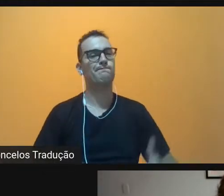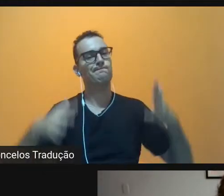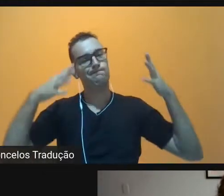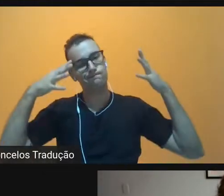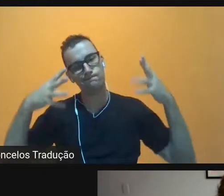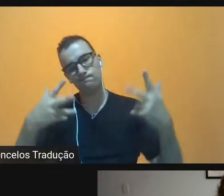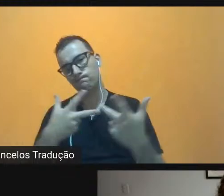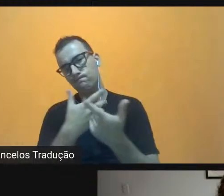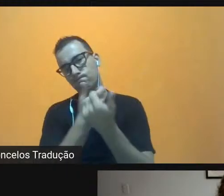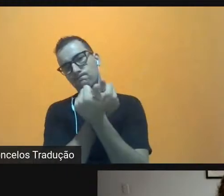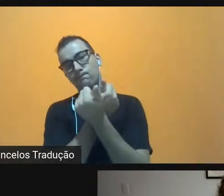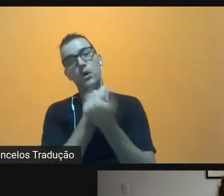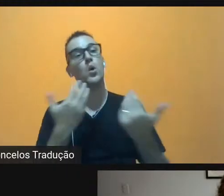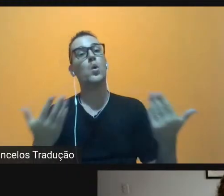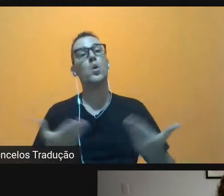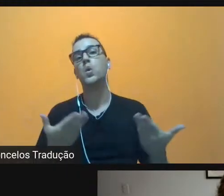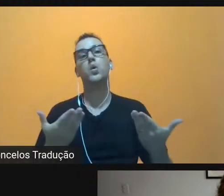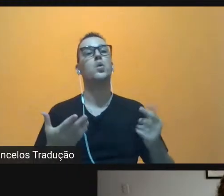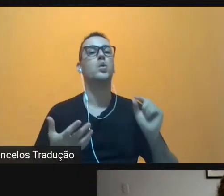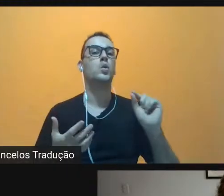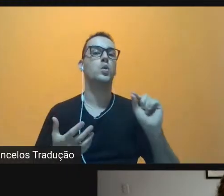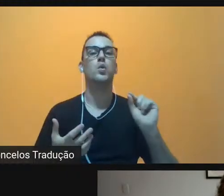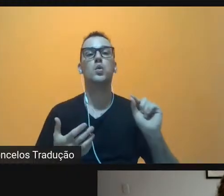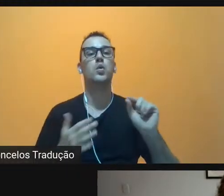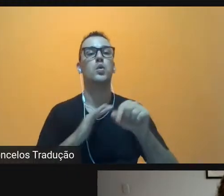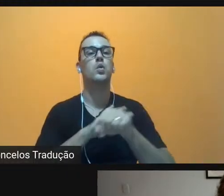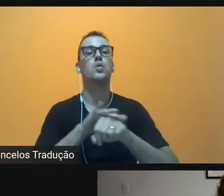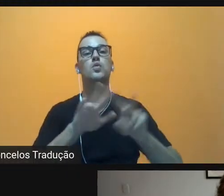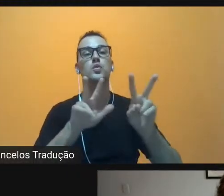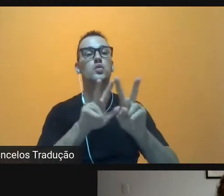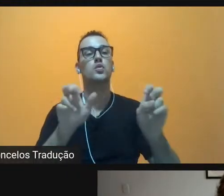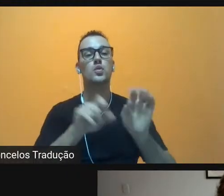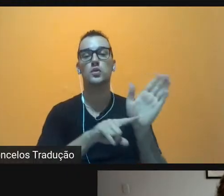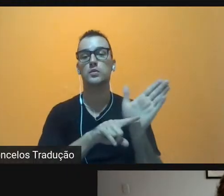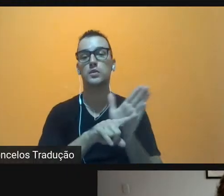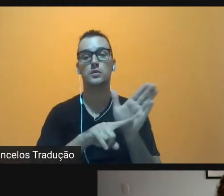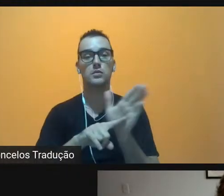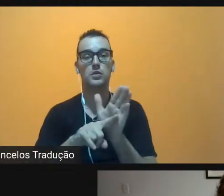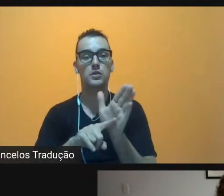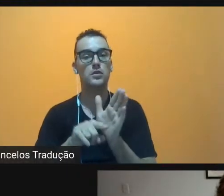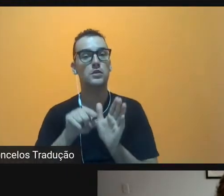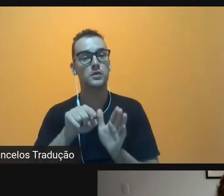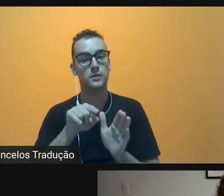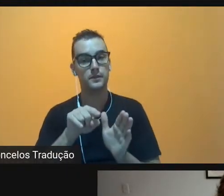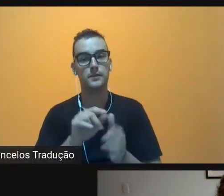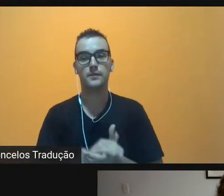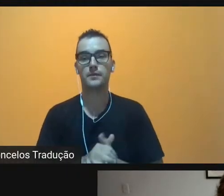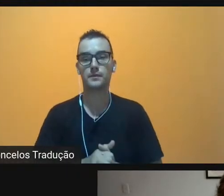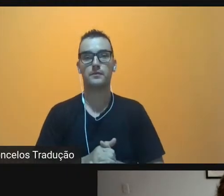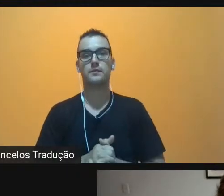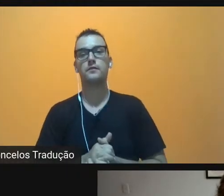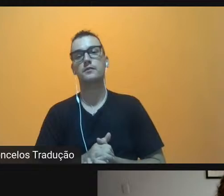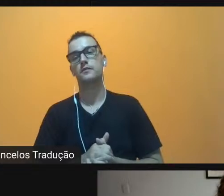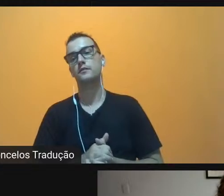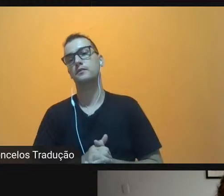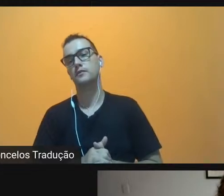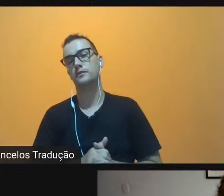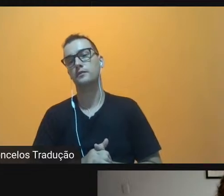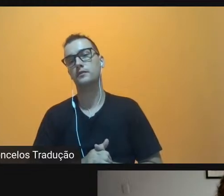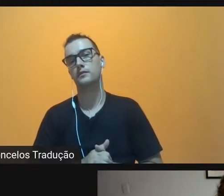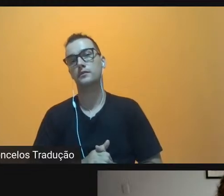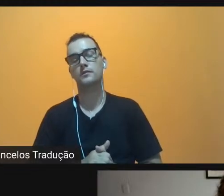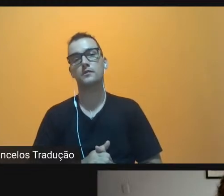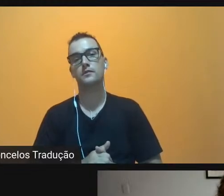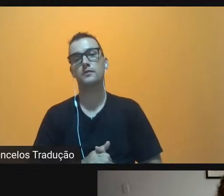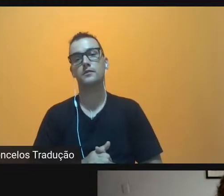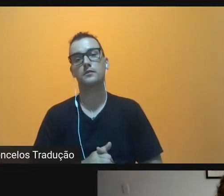está hoje conversando sobre a pesquisa que foi realizada, né, e eu queria ainda discutir